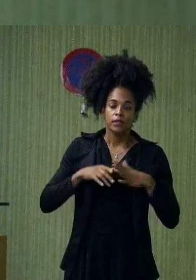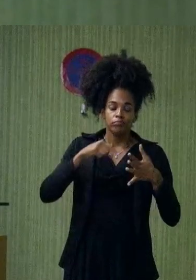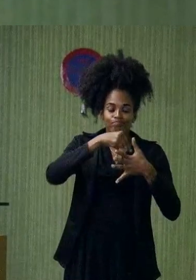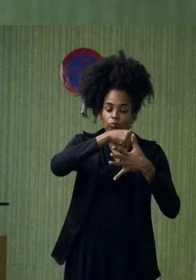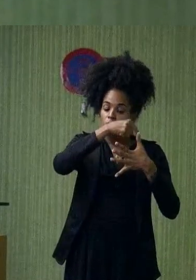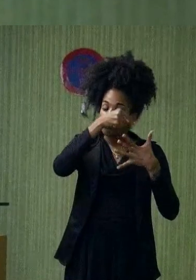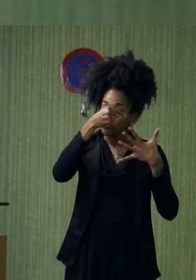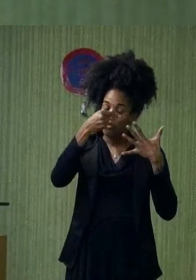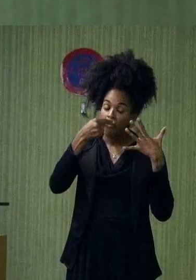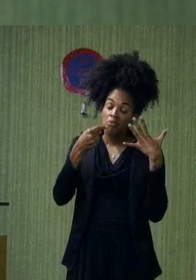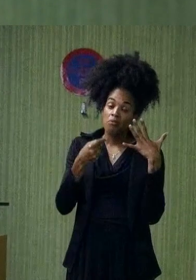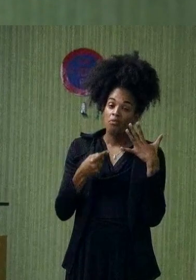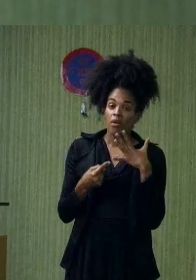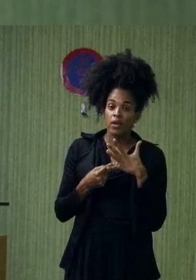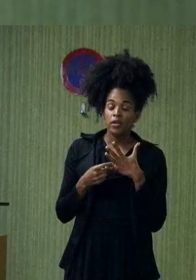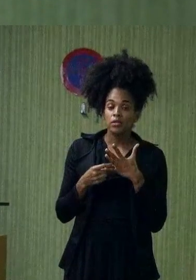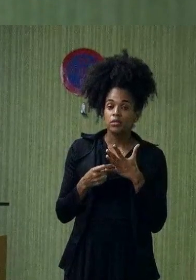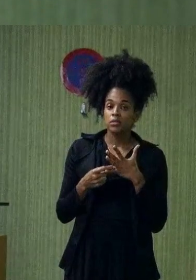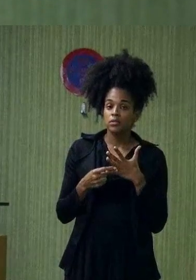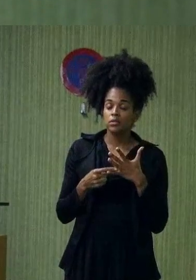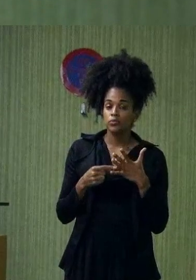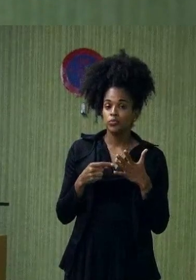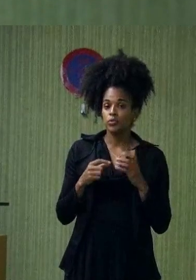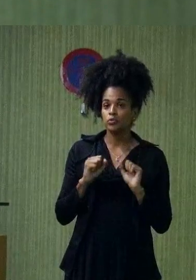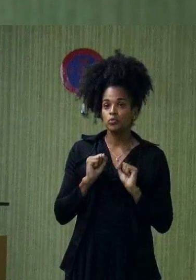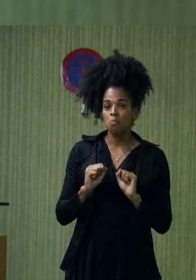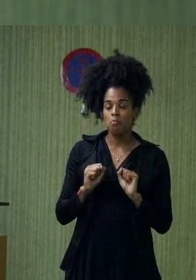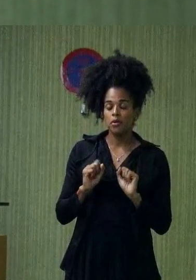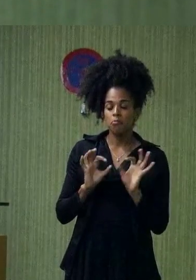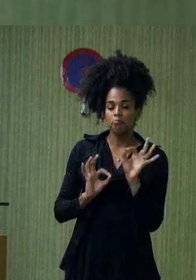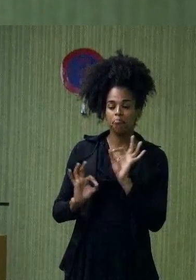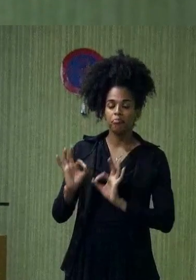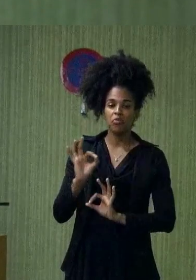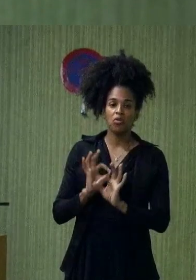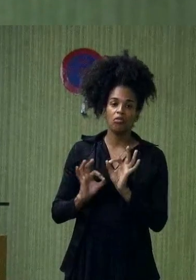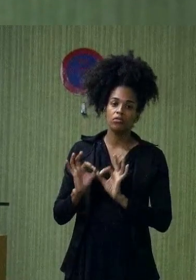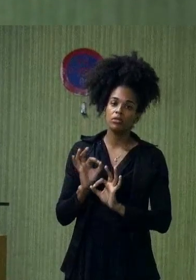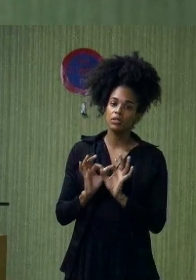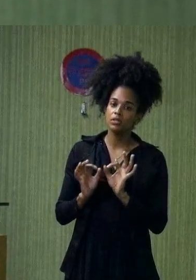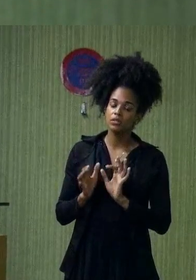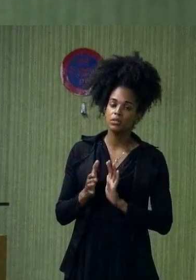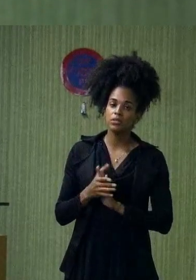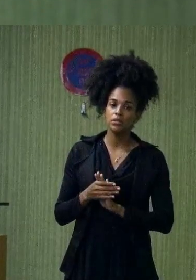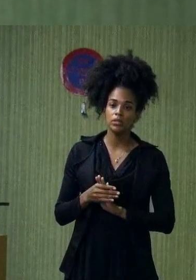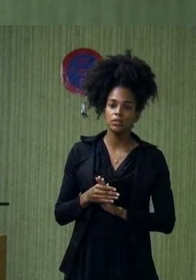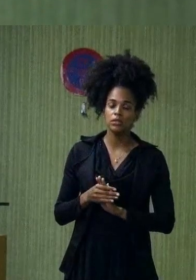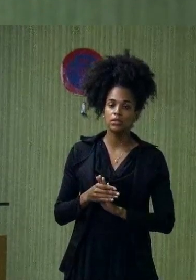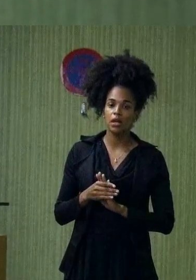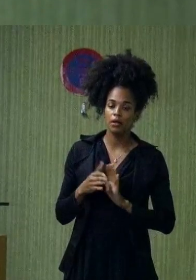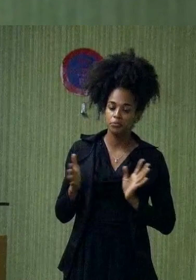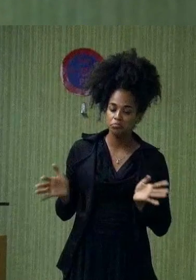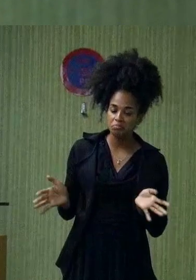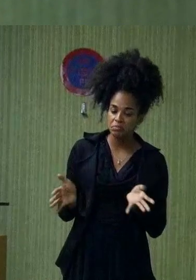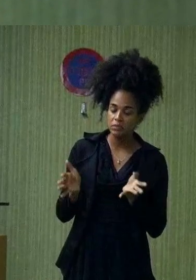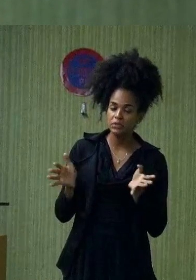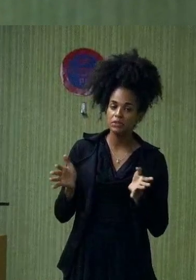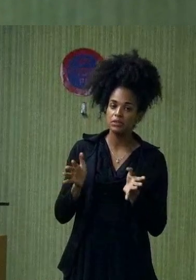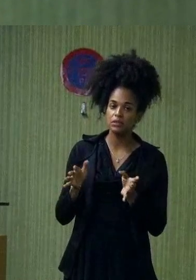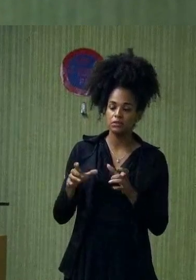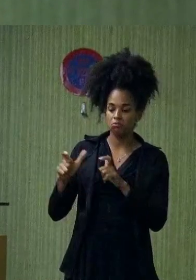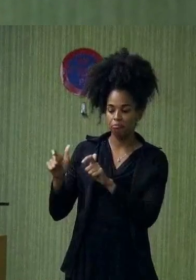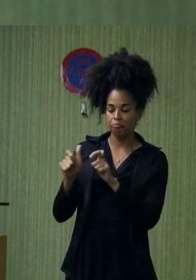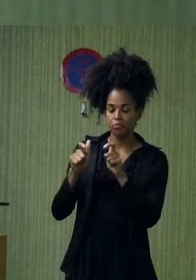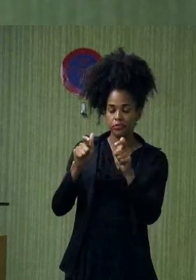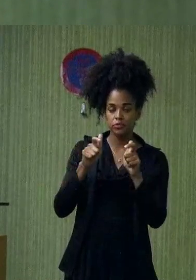remotas e o ano escolar termina em 18/10 o ano letivo em 1 em 11/10 eh